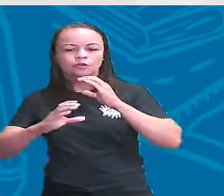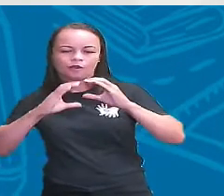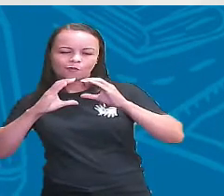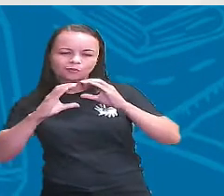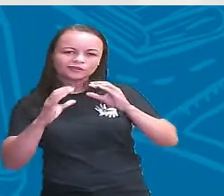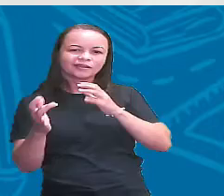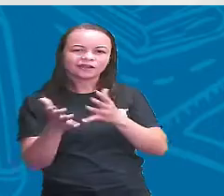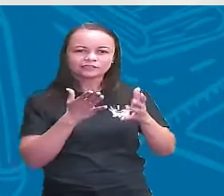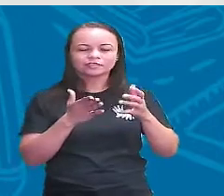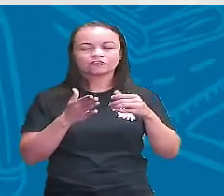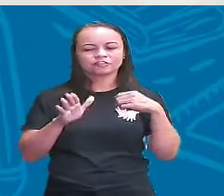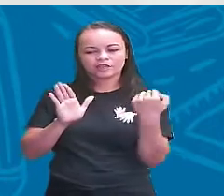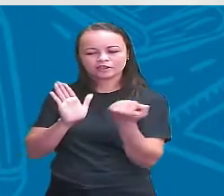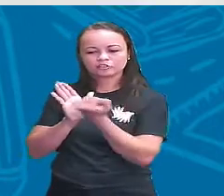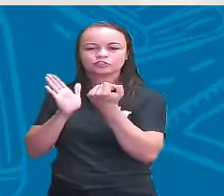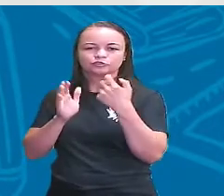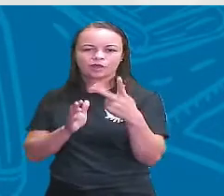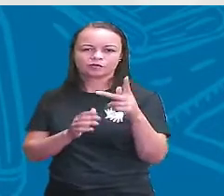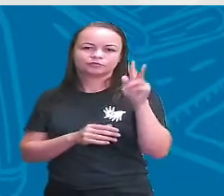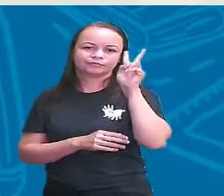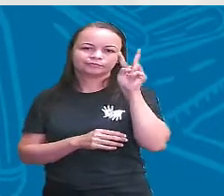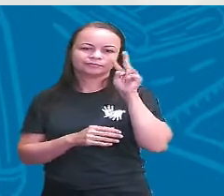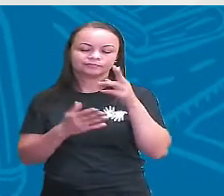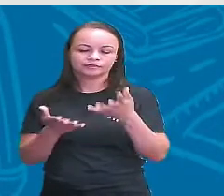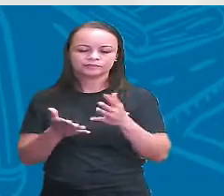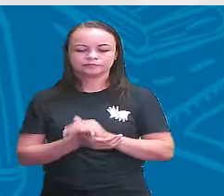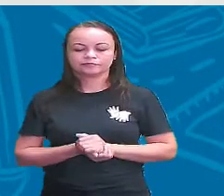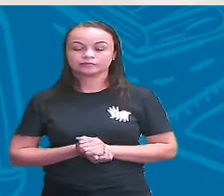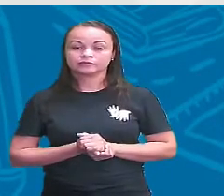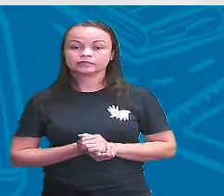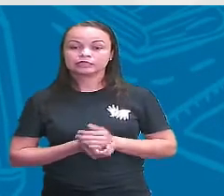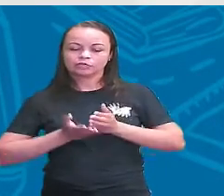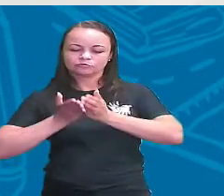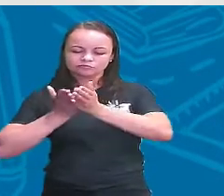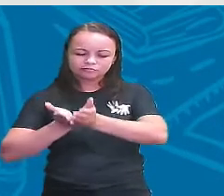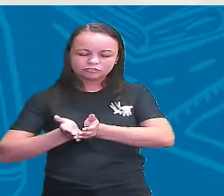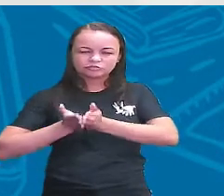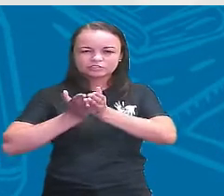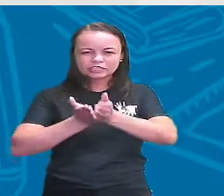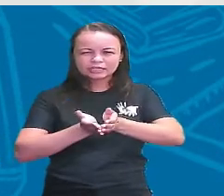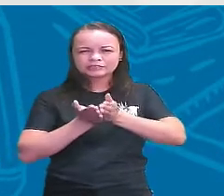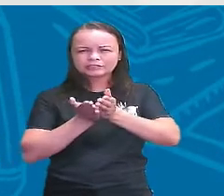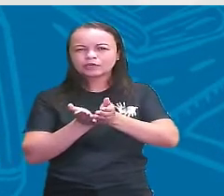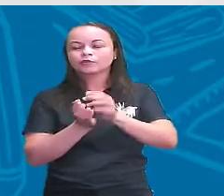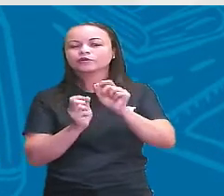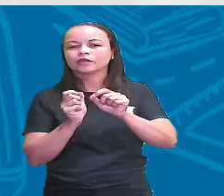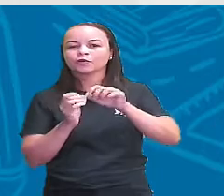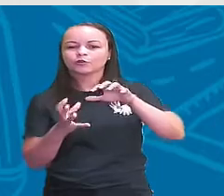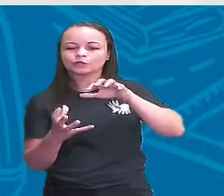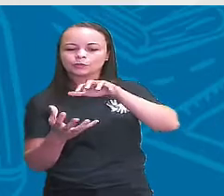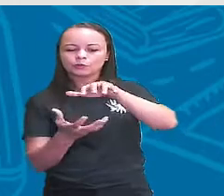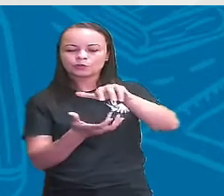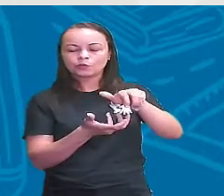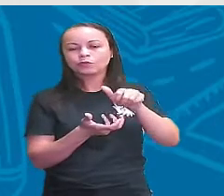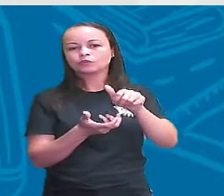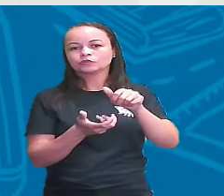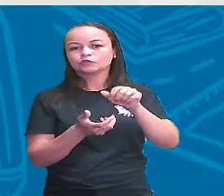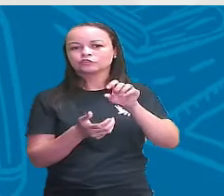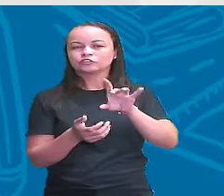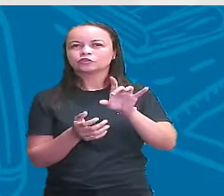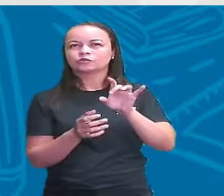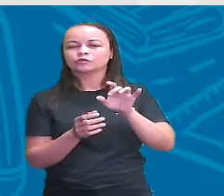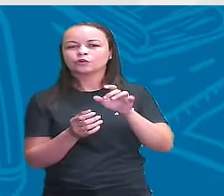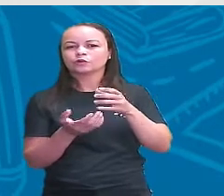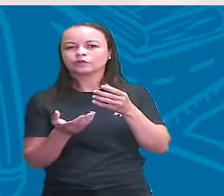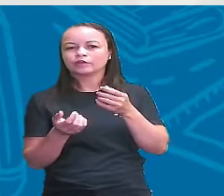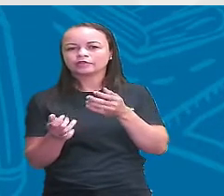história. As grandes navegações, que foi quando o mundo ele praticamente mudou, deixou de ser